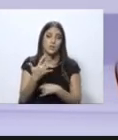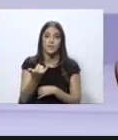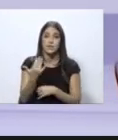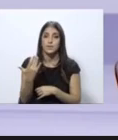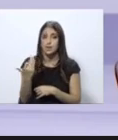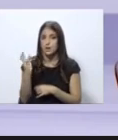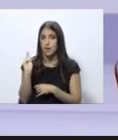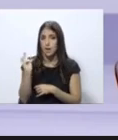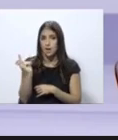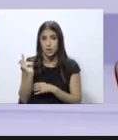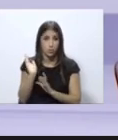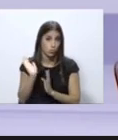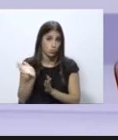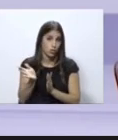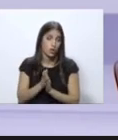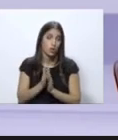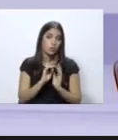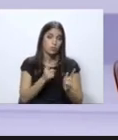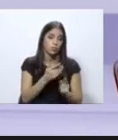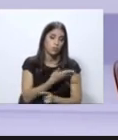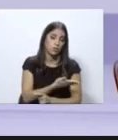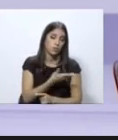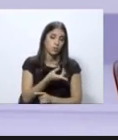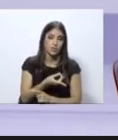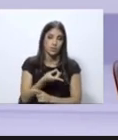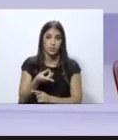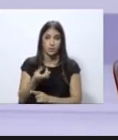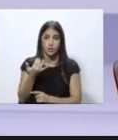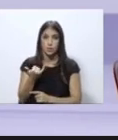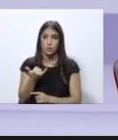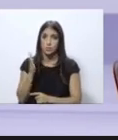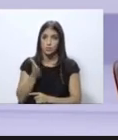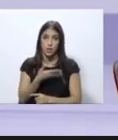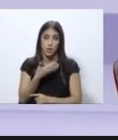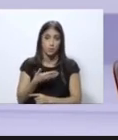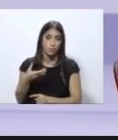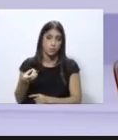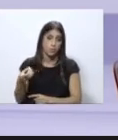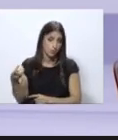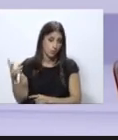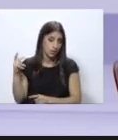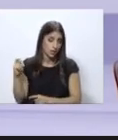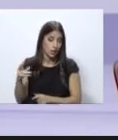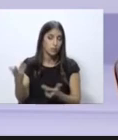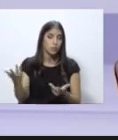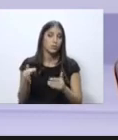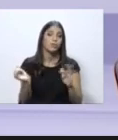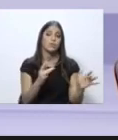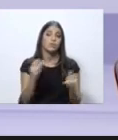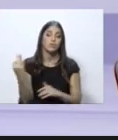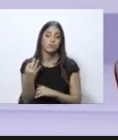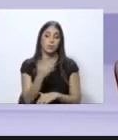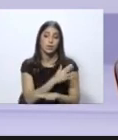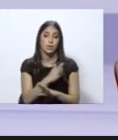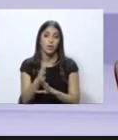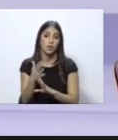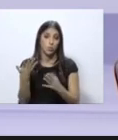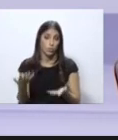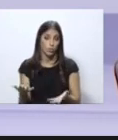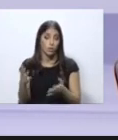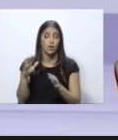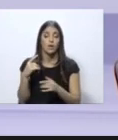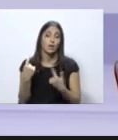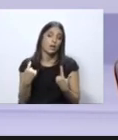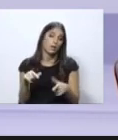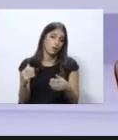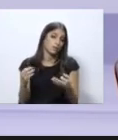ou começou em 92, 93, o Futebol Clube do Porto tem sido de longe sempre